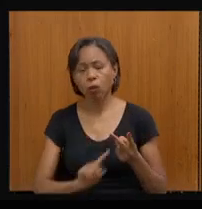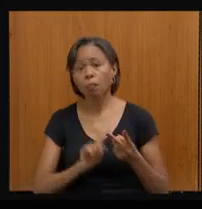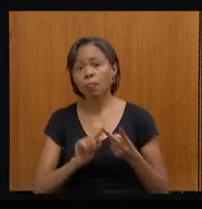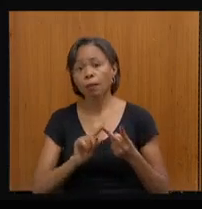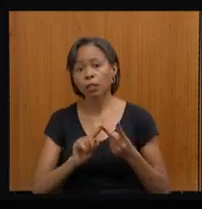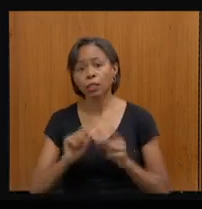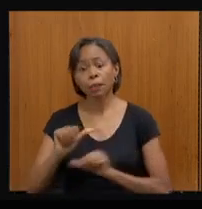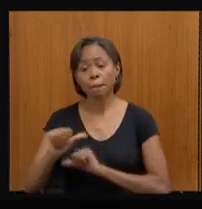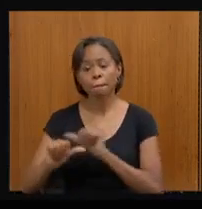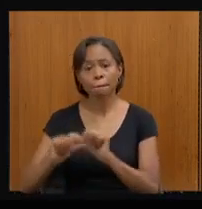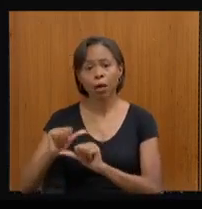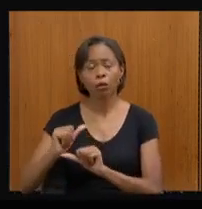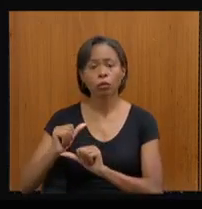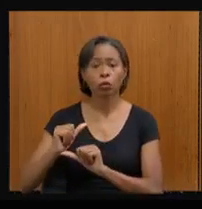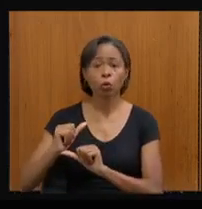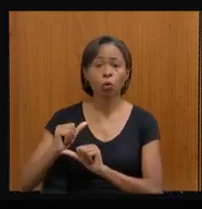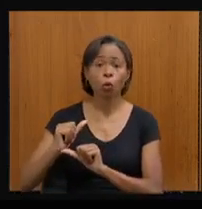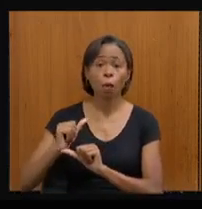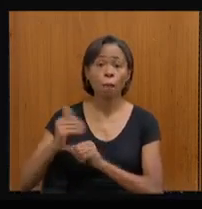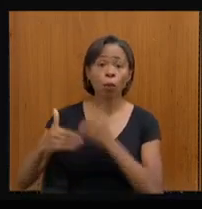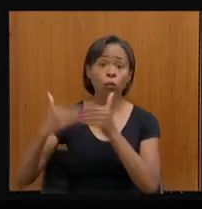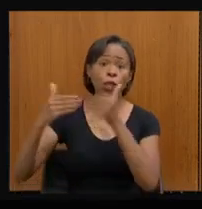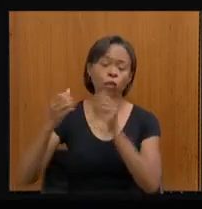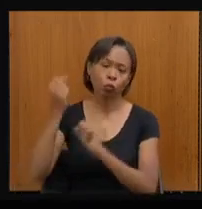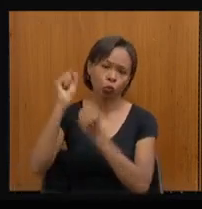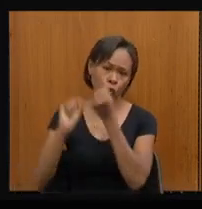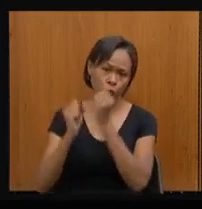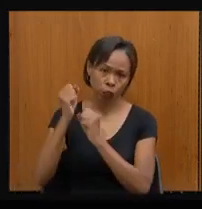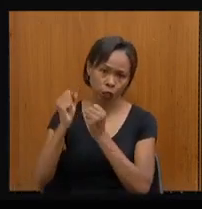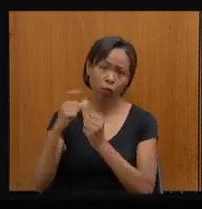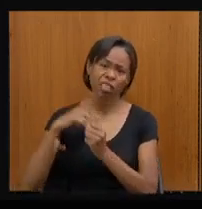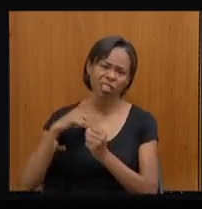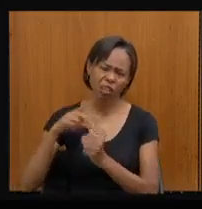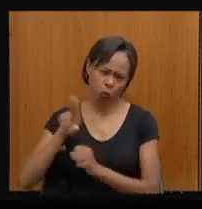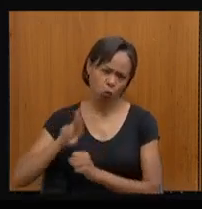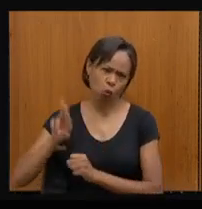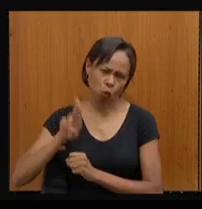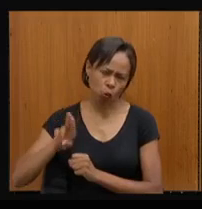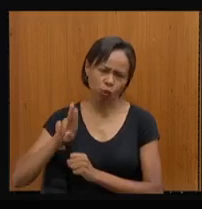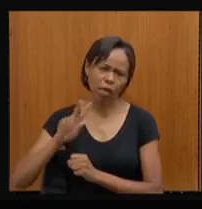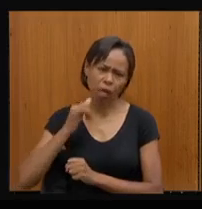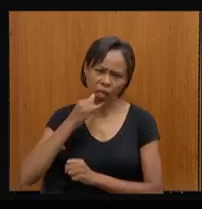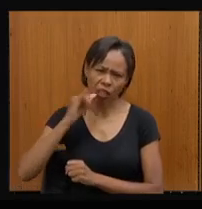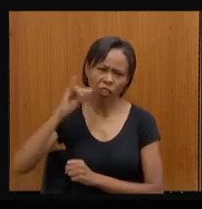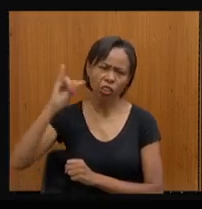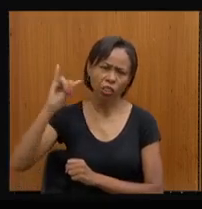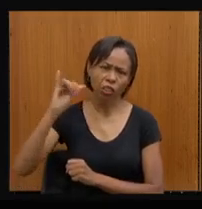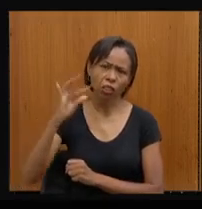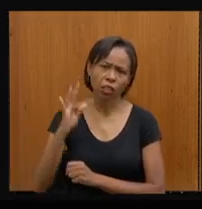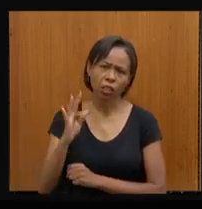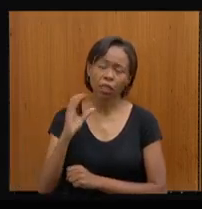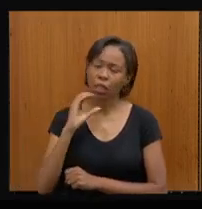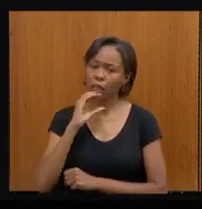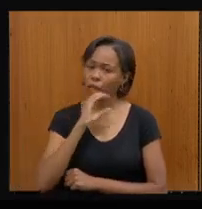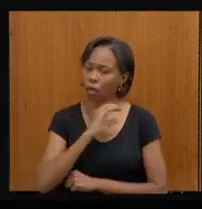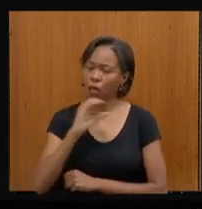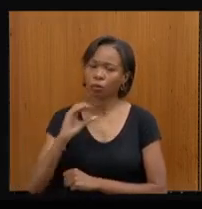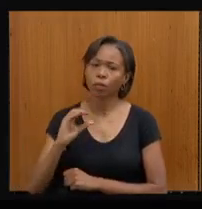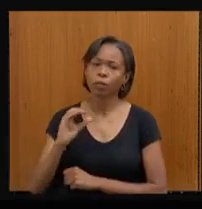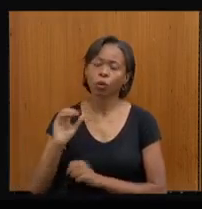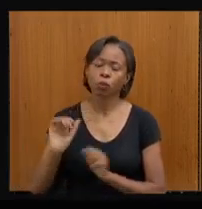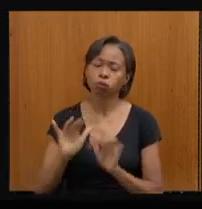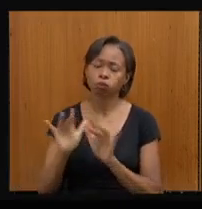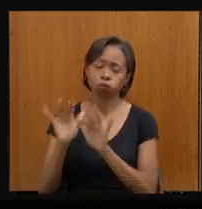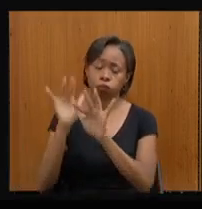transformação dos processos industriais que usam a energia térmica com emissões de poluentes Pilar